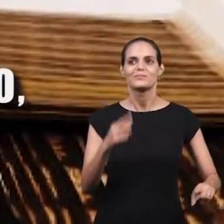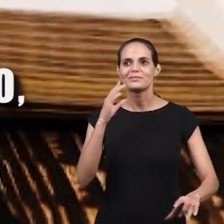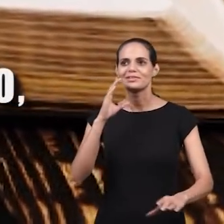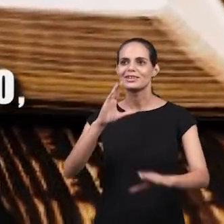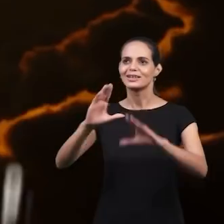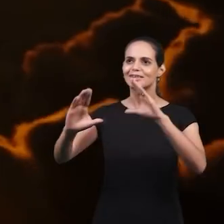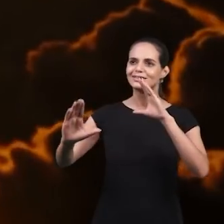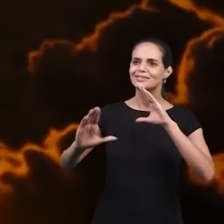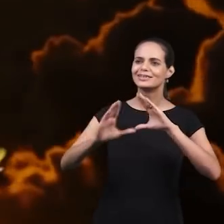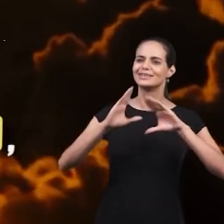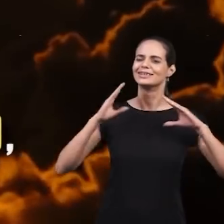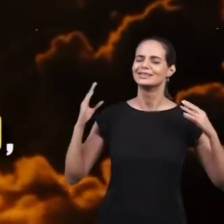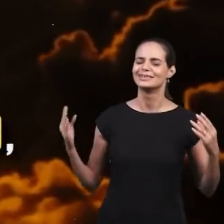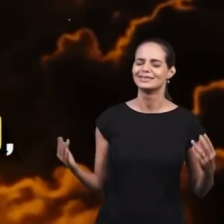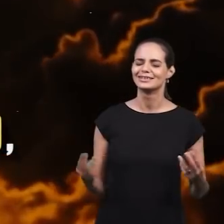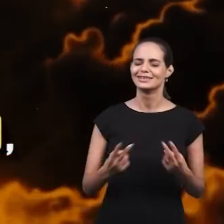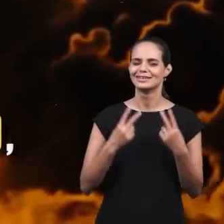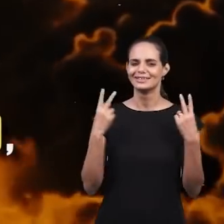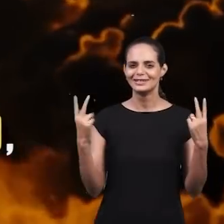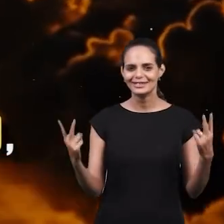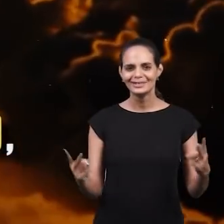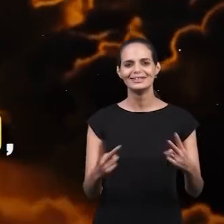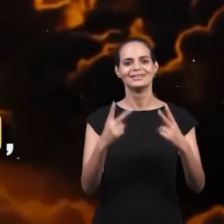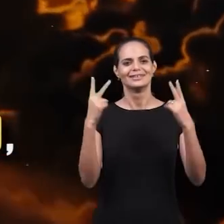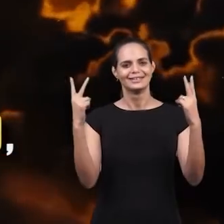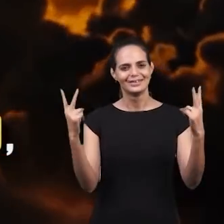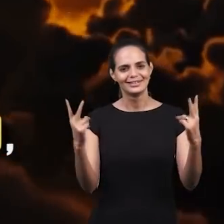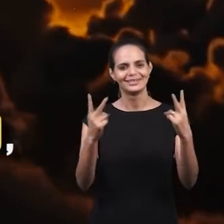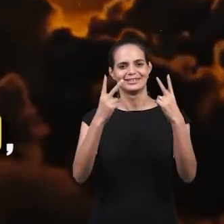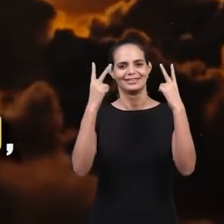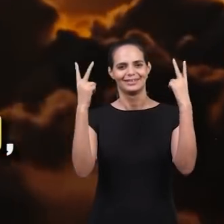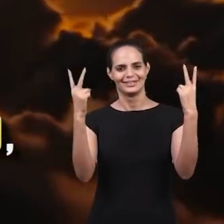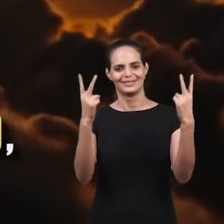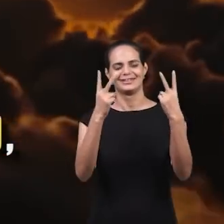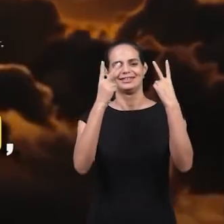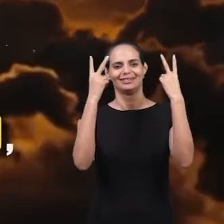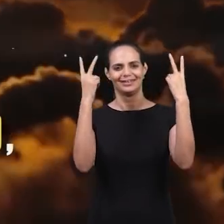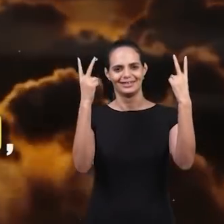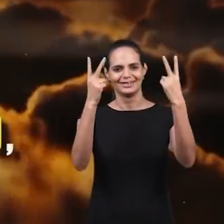fiéis. eis o canto de vitória.